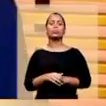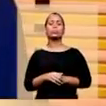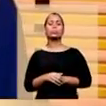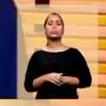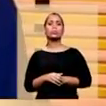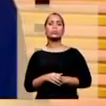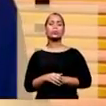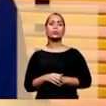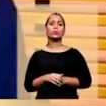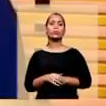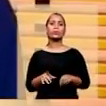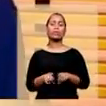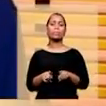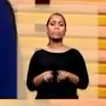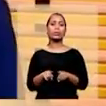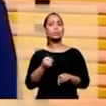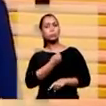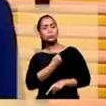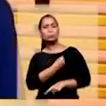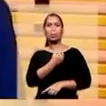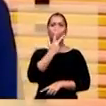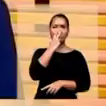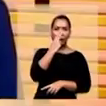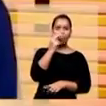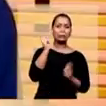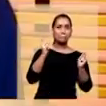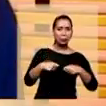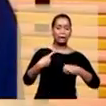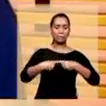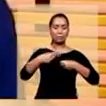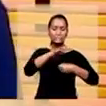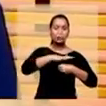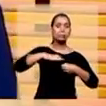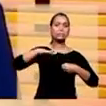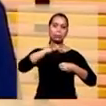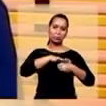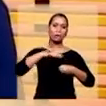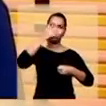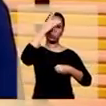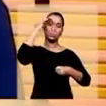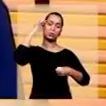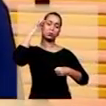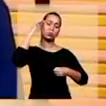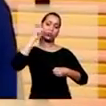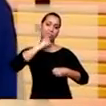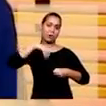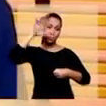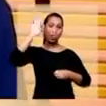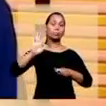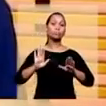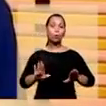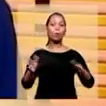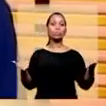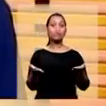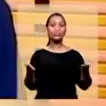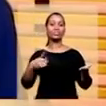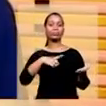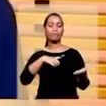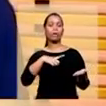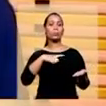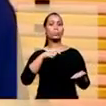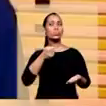anos, o número é muito parecido dessa idade e da idade de pessoas mais velhas. Então, a gente tem